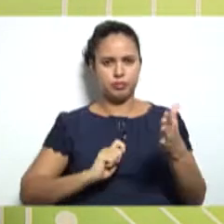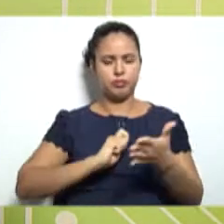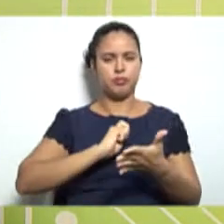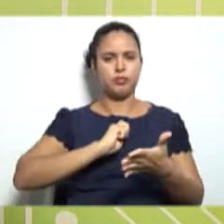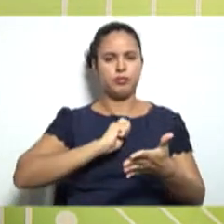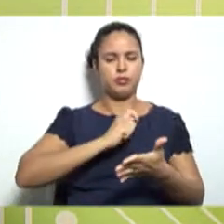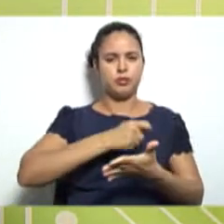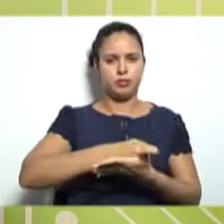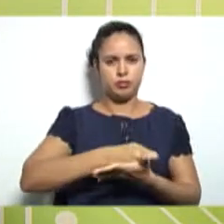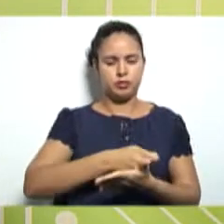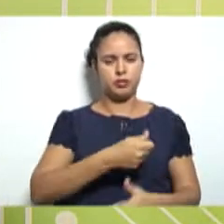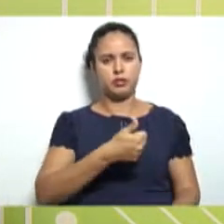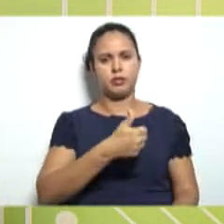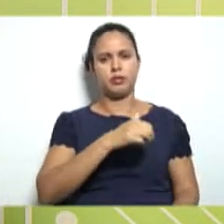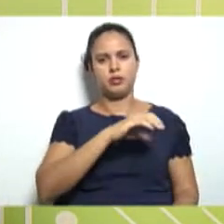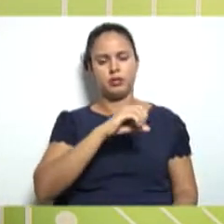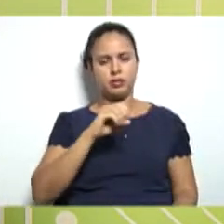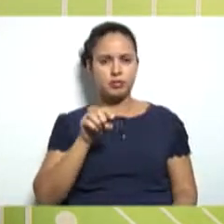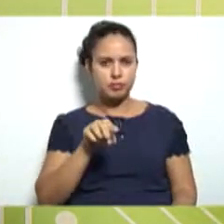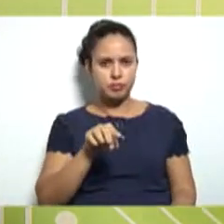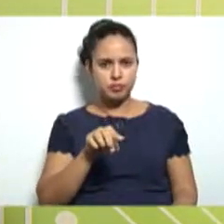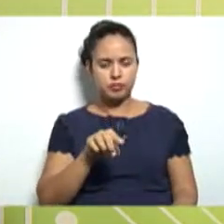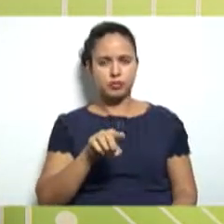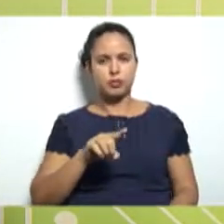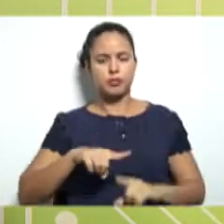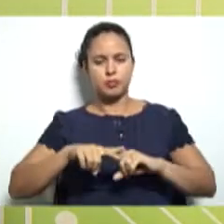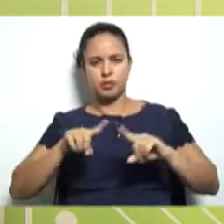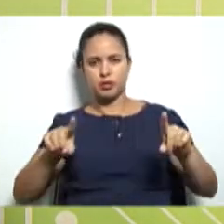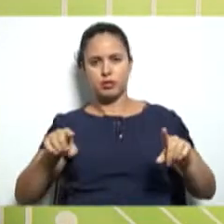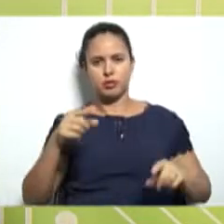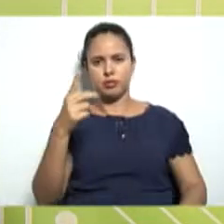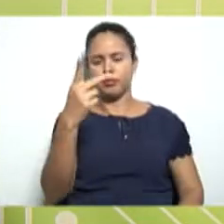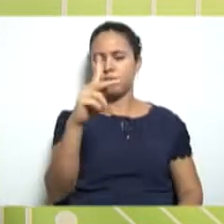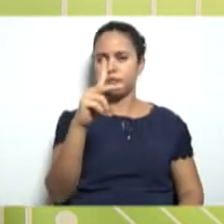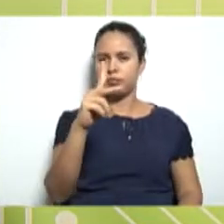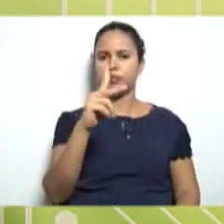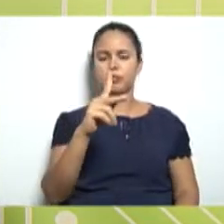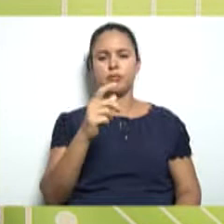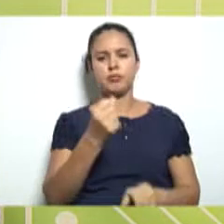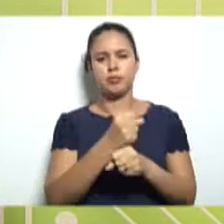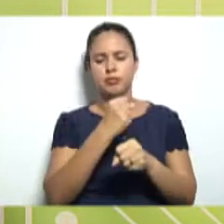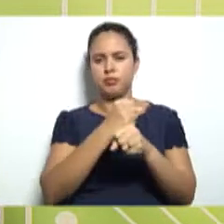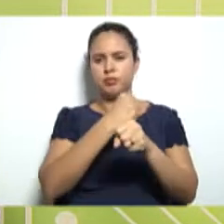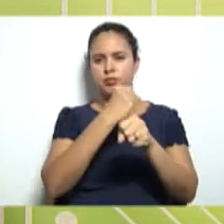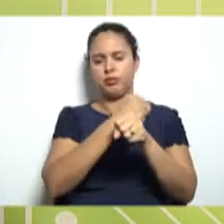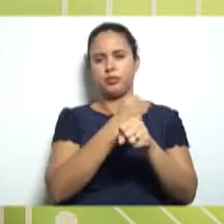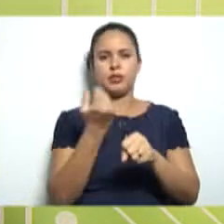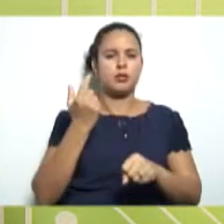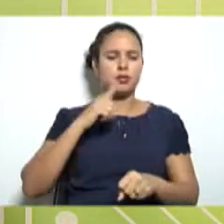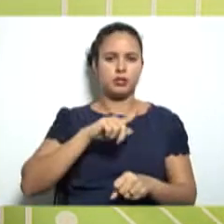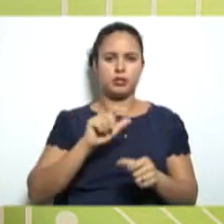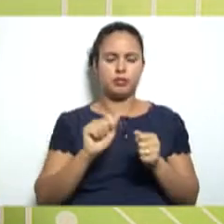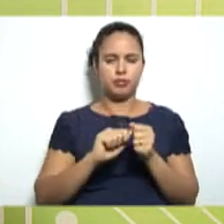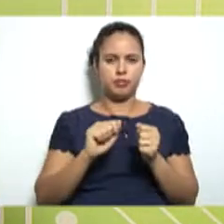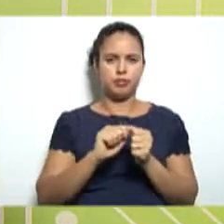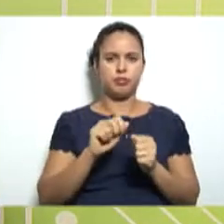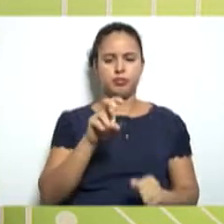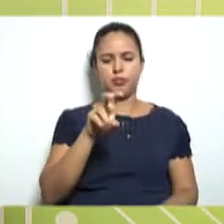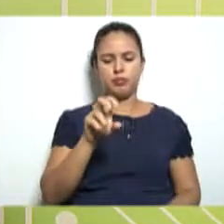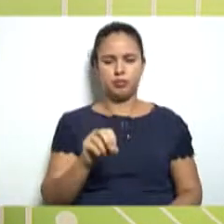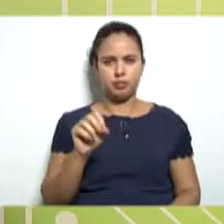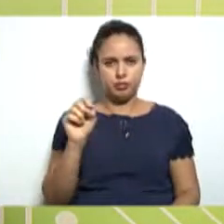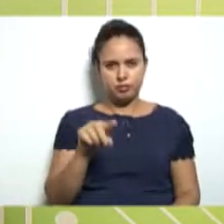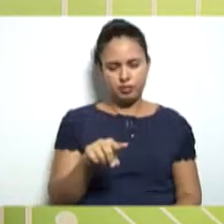vai construir você mesmo, negociando bastante os materiais, então vai ser construir por 50 mil, 75 mil. É isso que vem